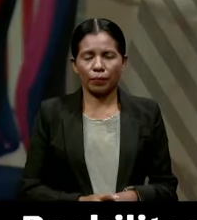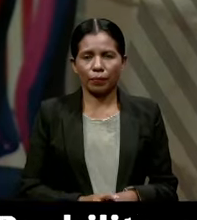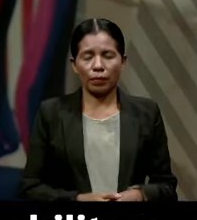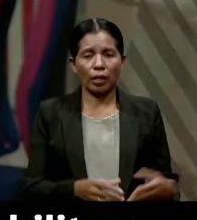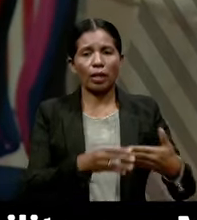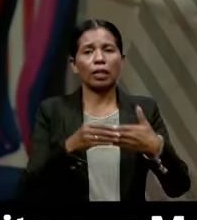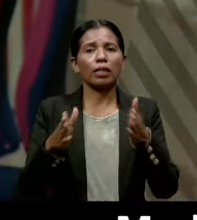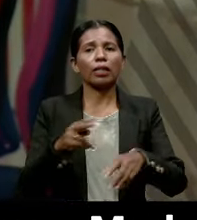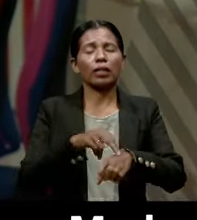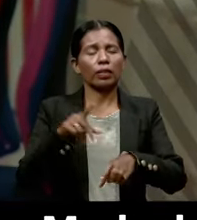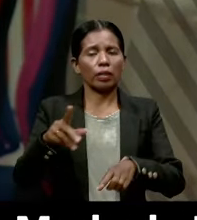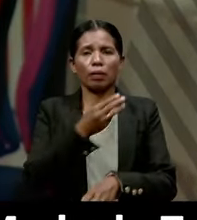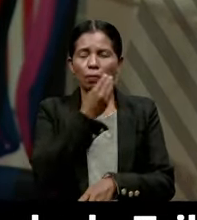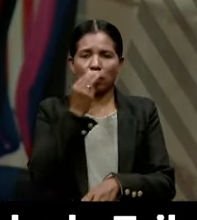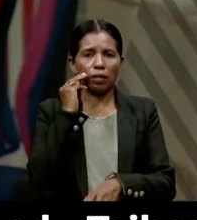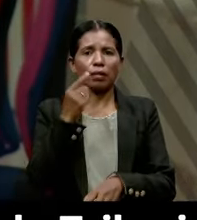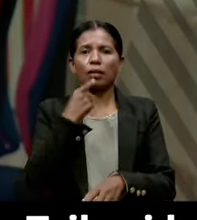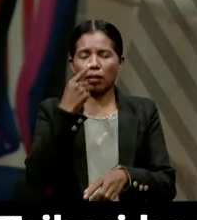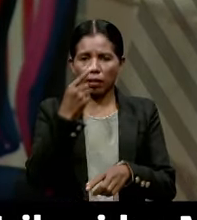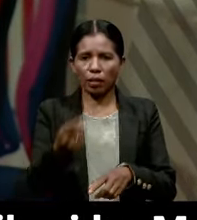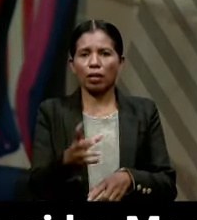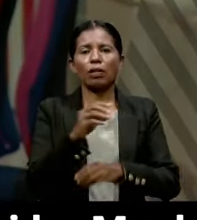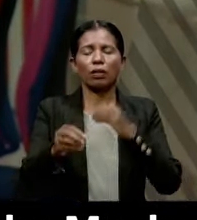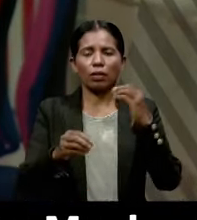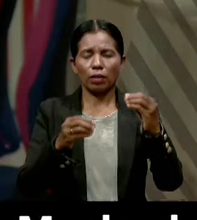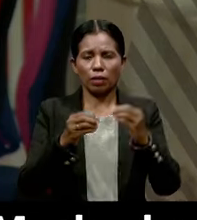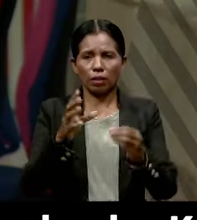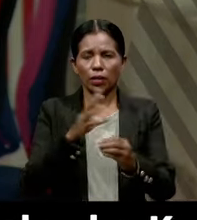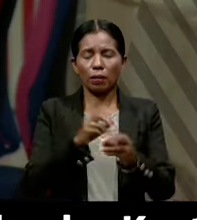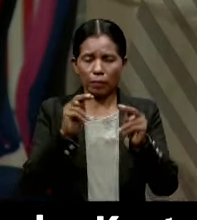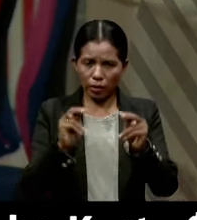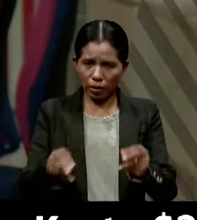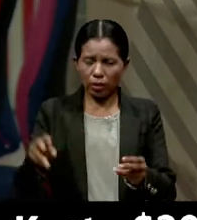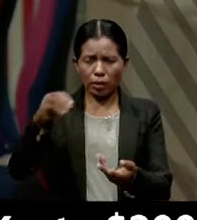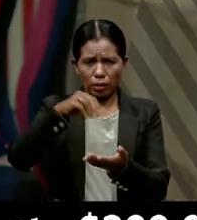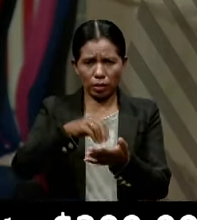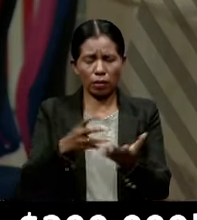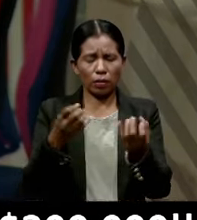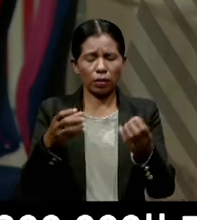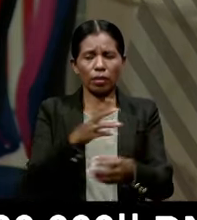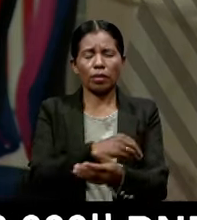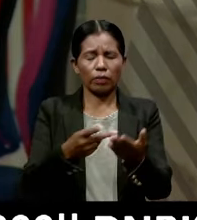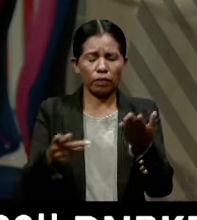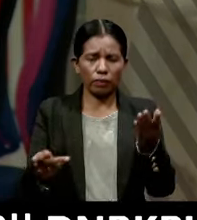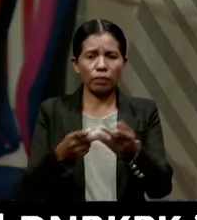Líder nacional Mariel Kateri considera o desenvolvimento de Alba Timor-Leste precisa investir em Macassar e setor produtivo